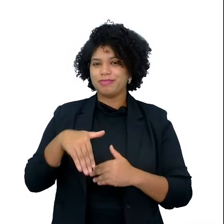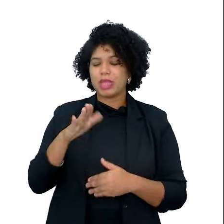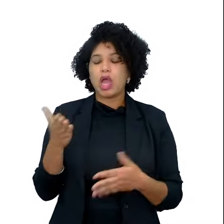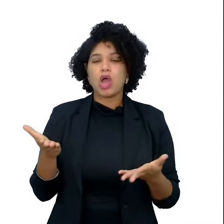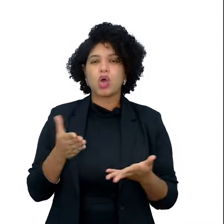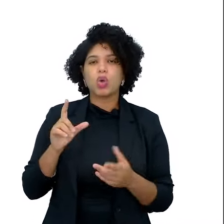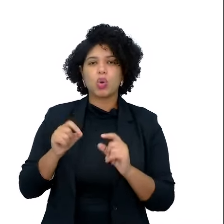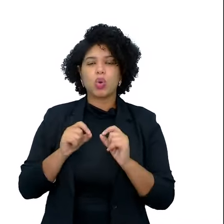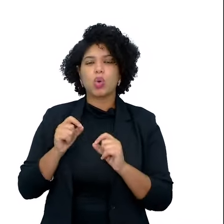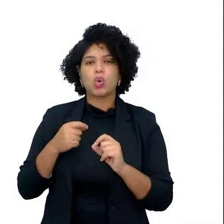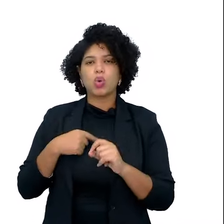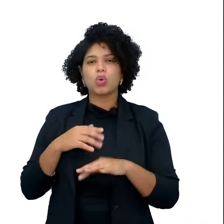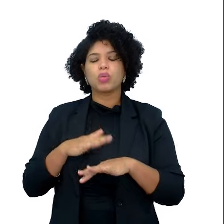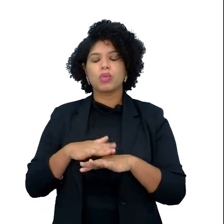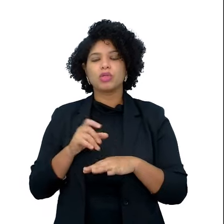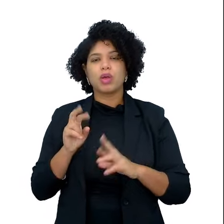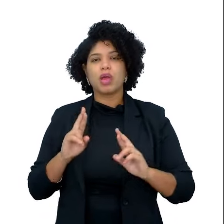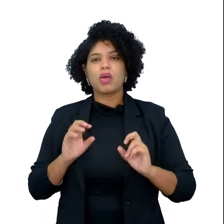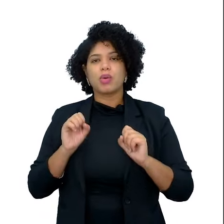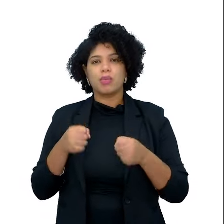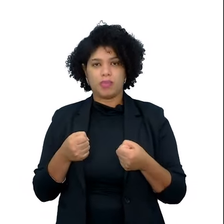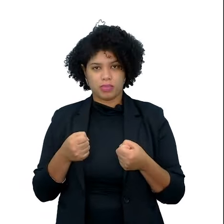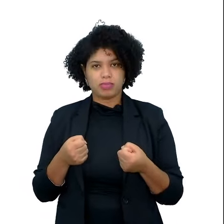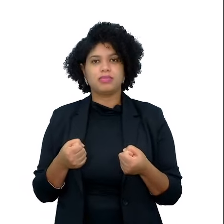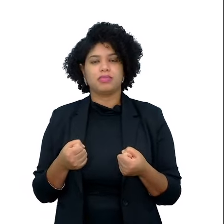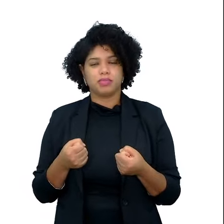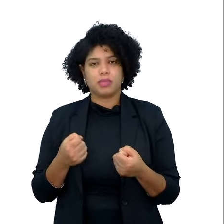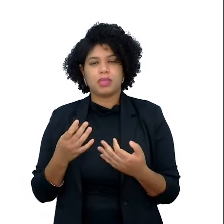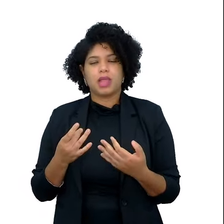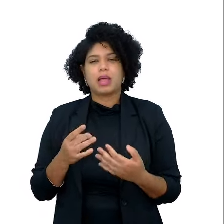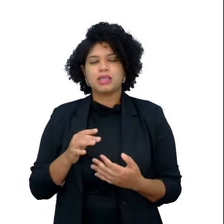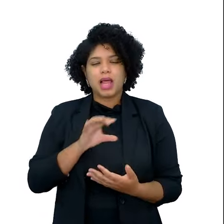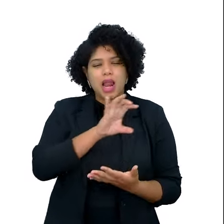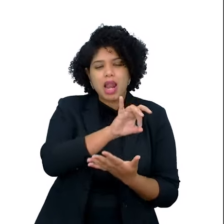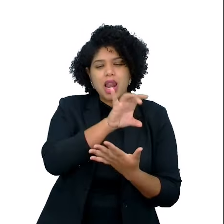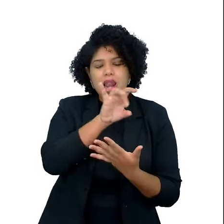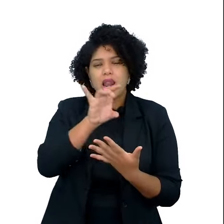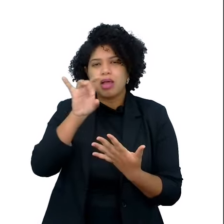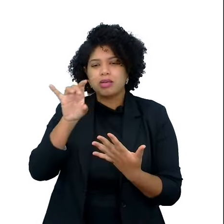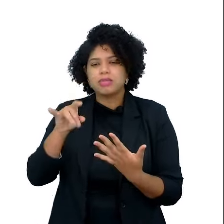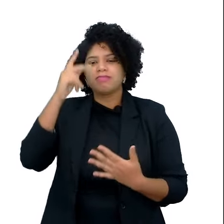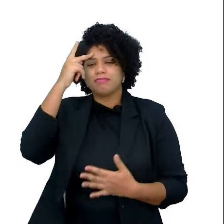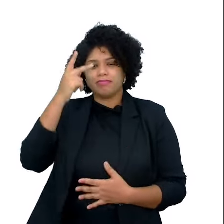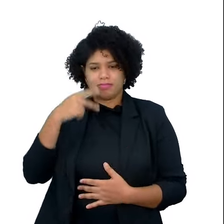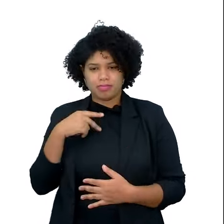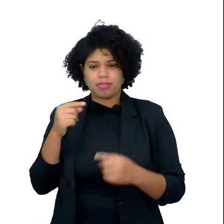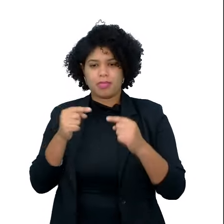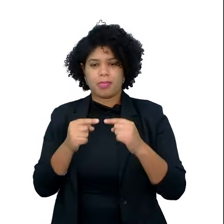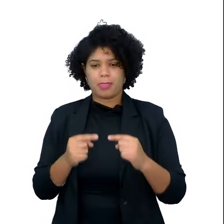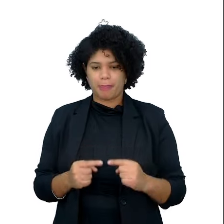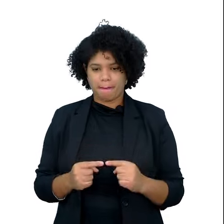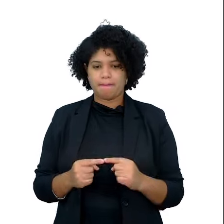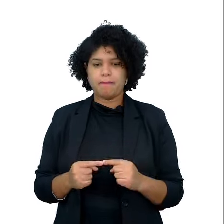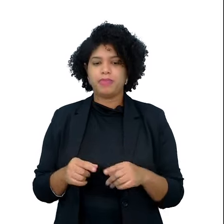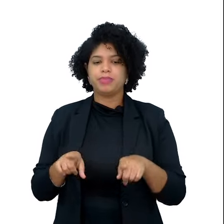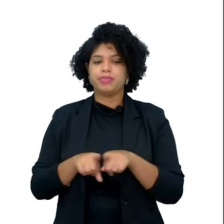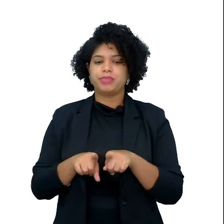fase em que a gente trabalha com a recuperação mais individualizada, mas mais